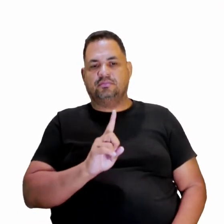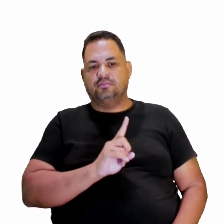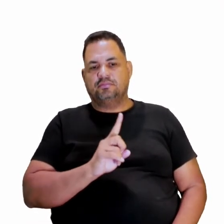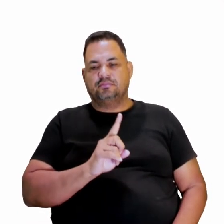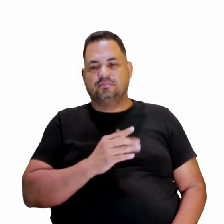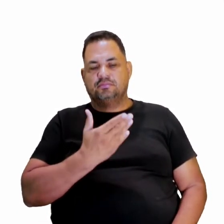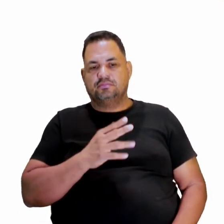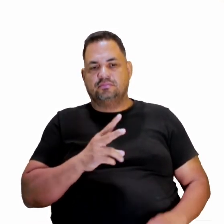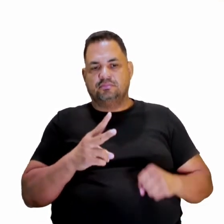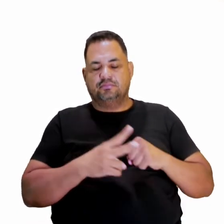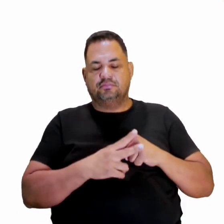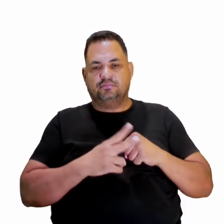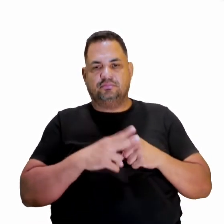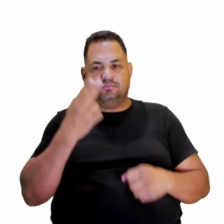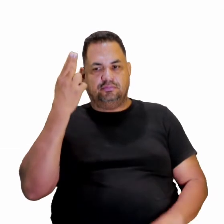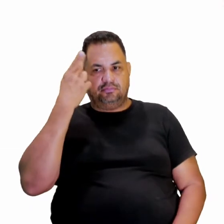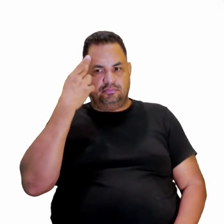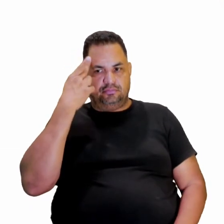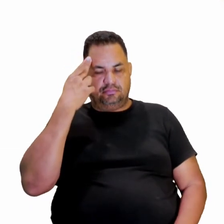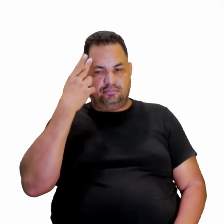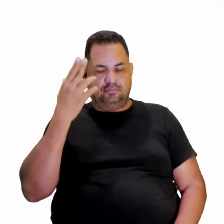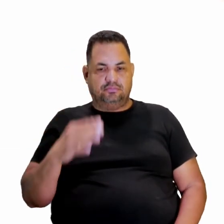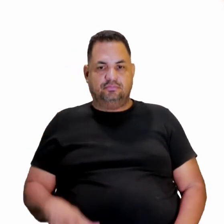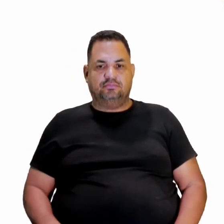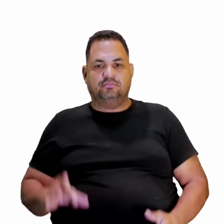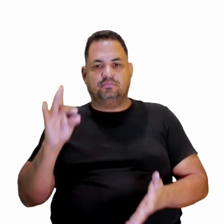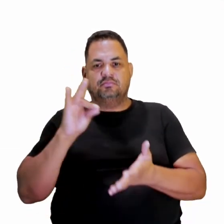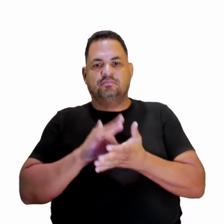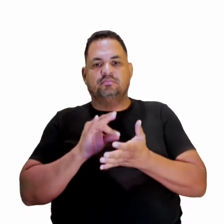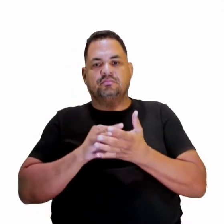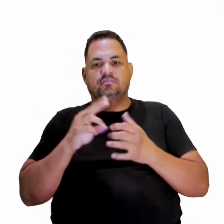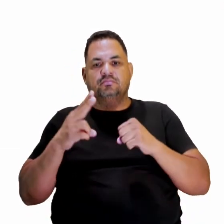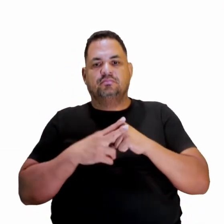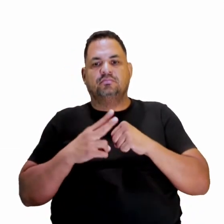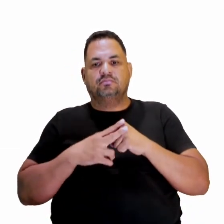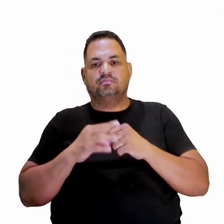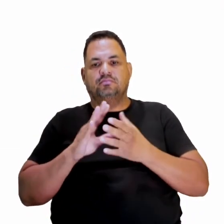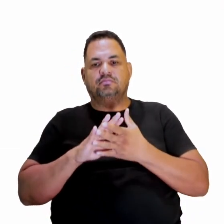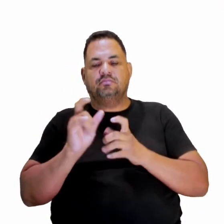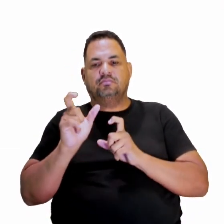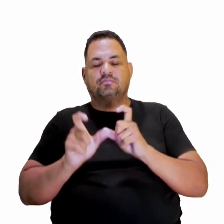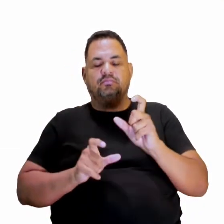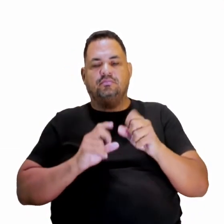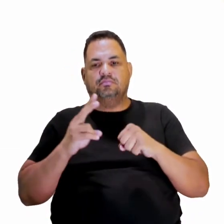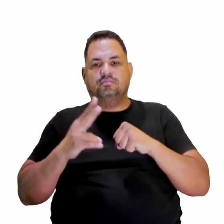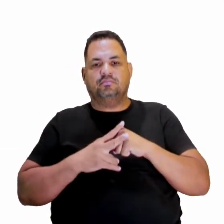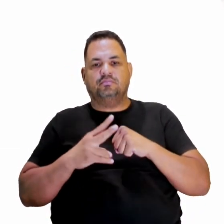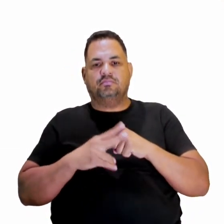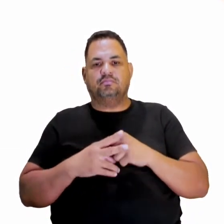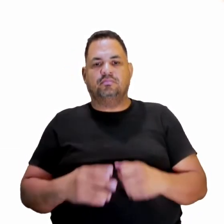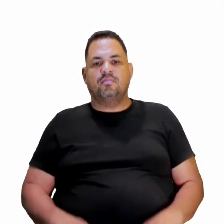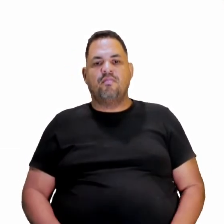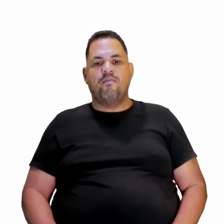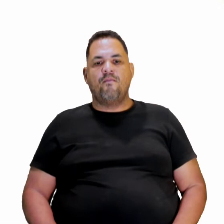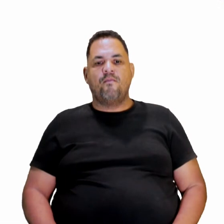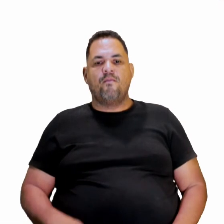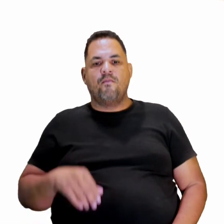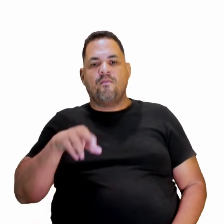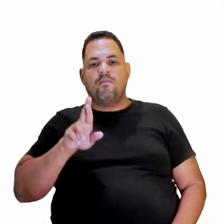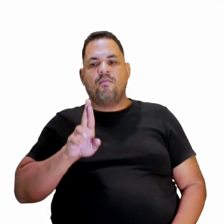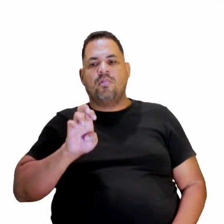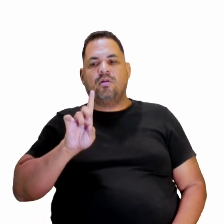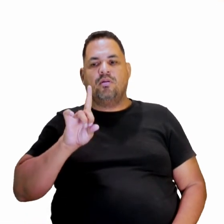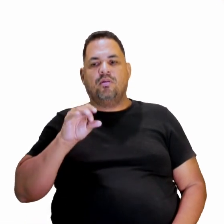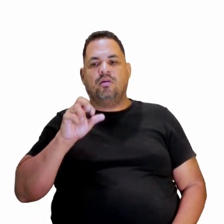com o meu verbo na sua forma normal. Afirmativa com o meu verbo com a sua flexão, já que é um verbo regular.